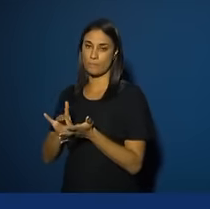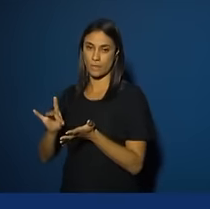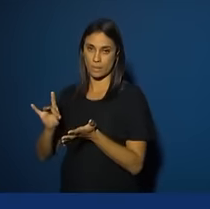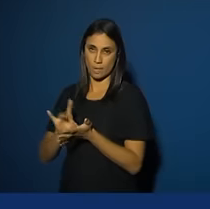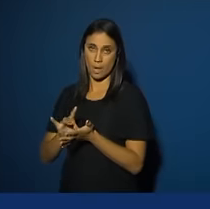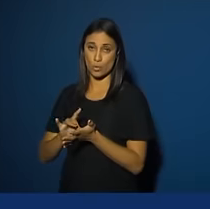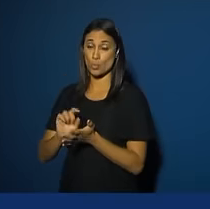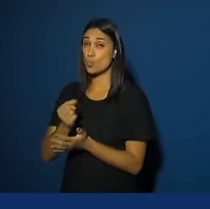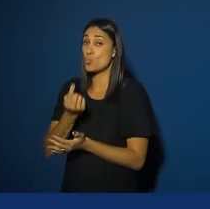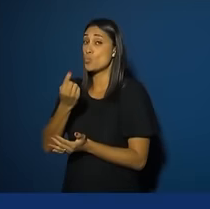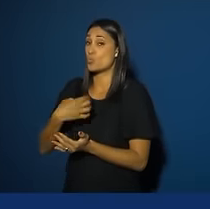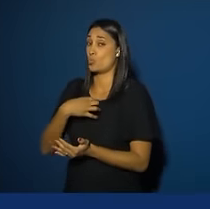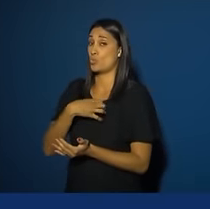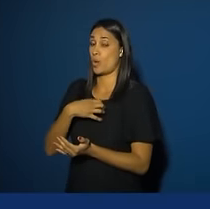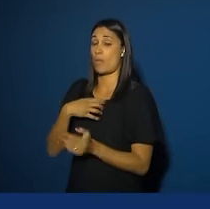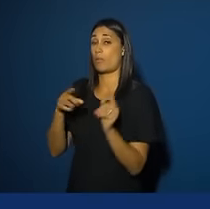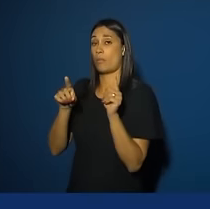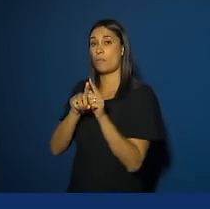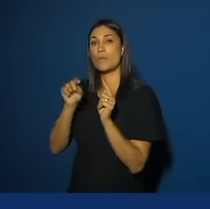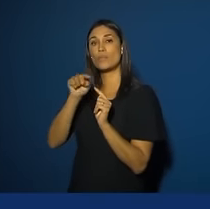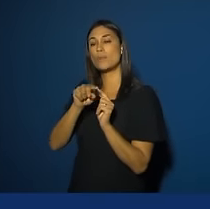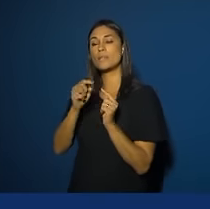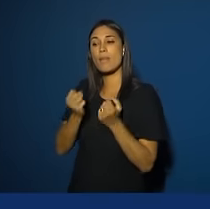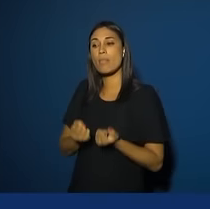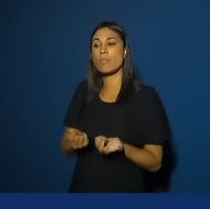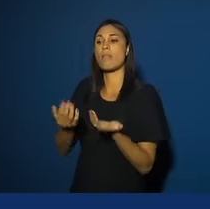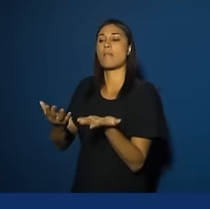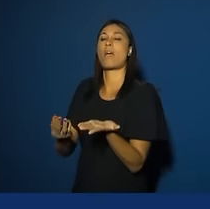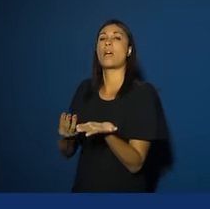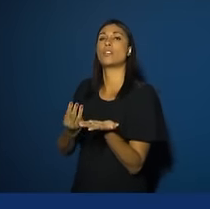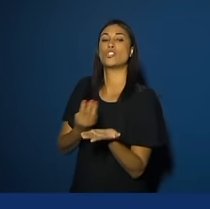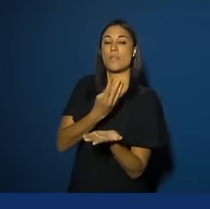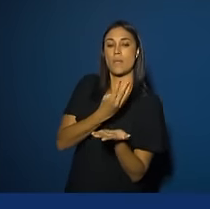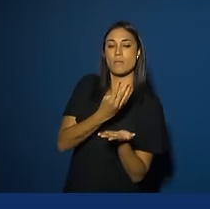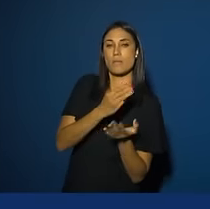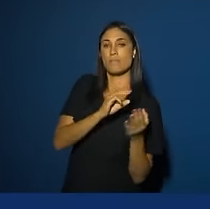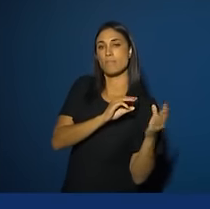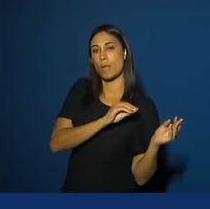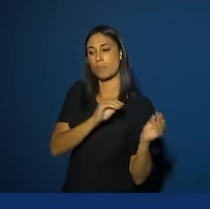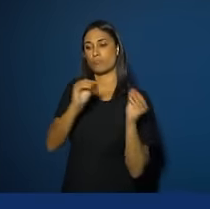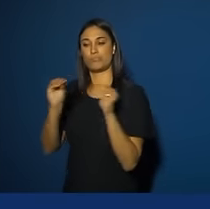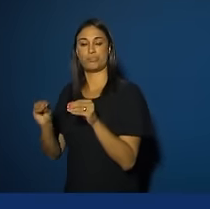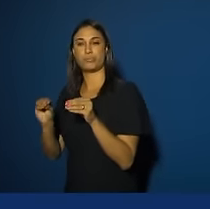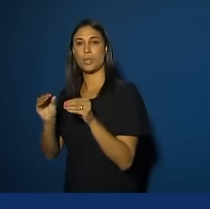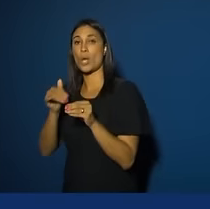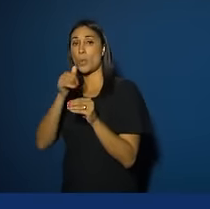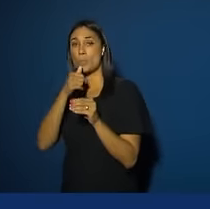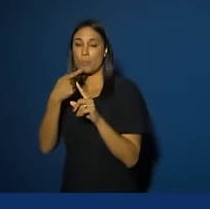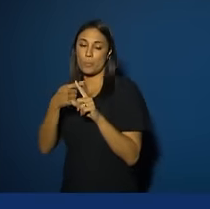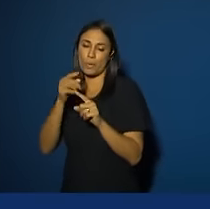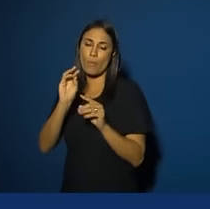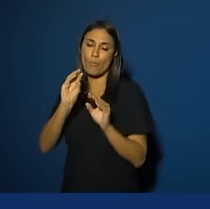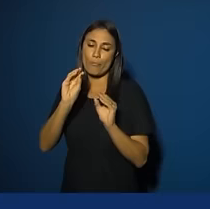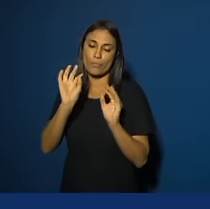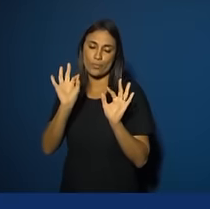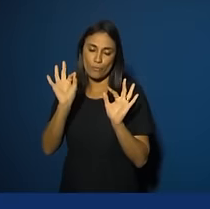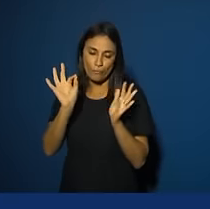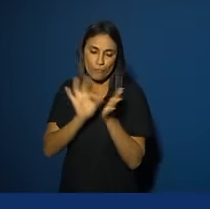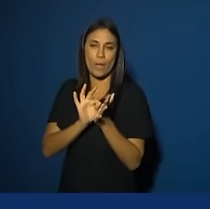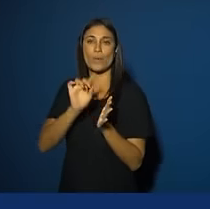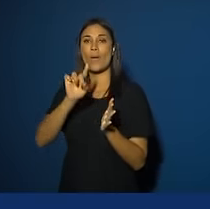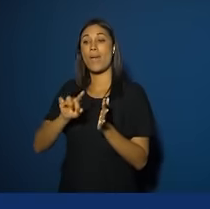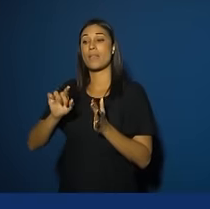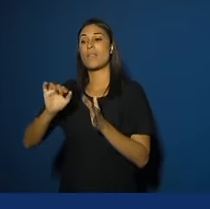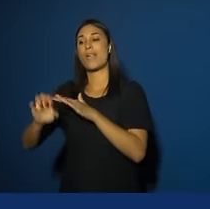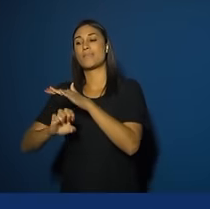o único jeito de você entregar a inflação de 3 Porque o fato que o mercado está esperando